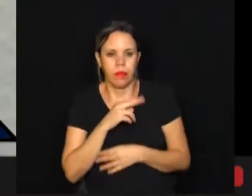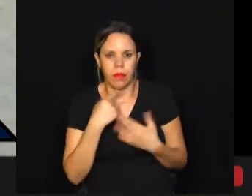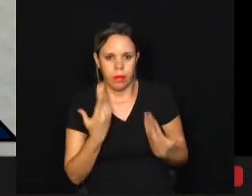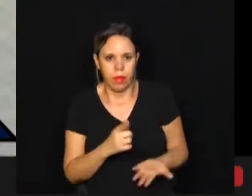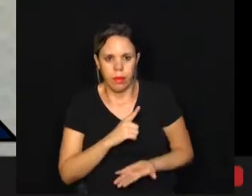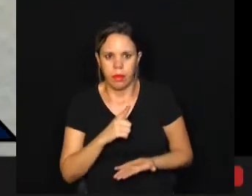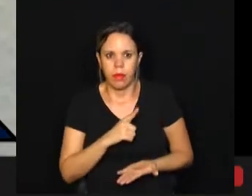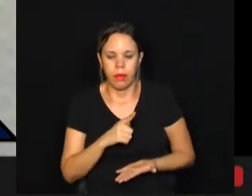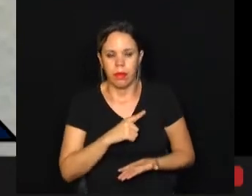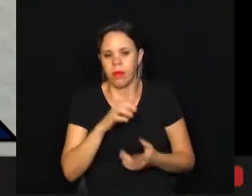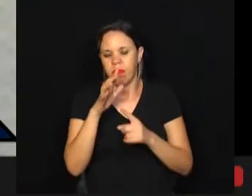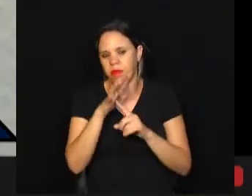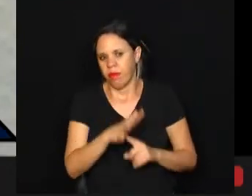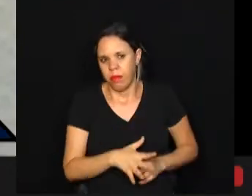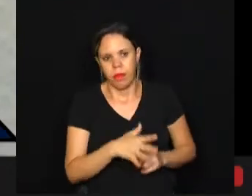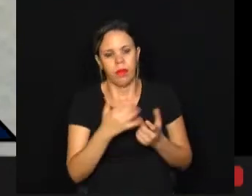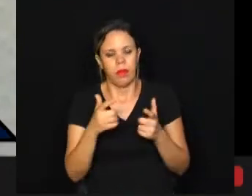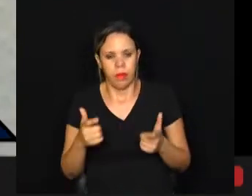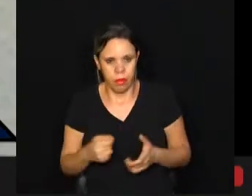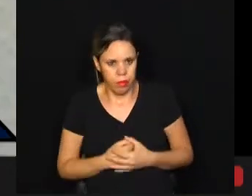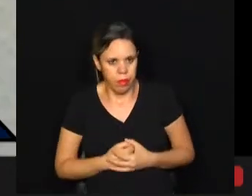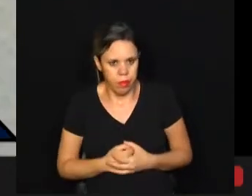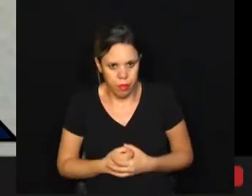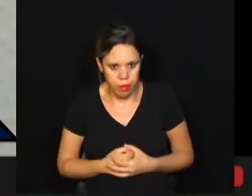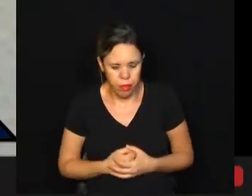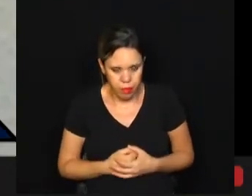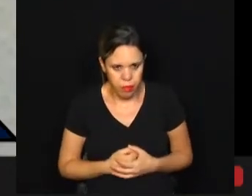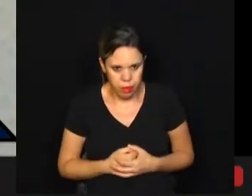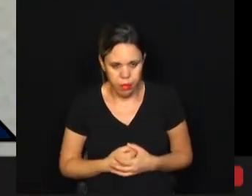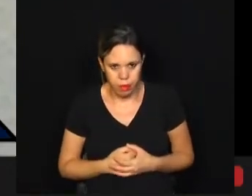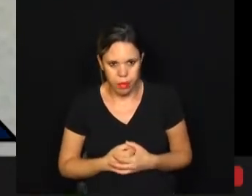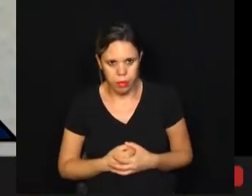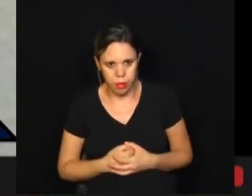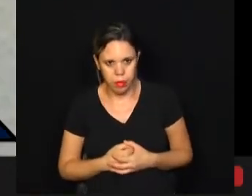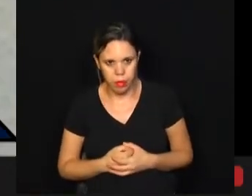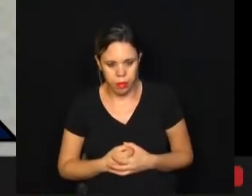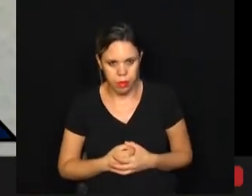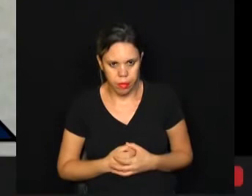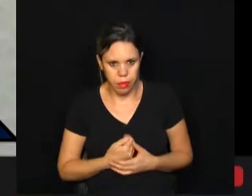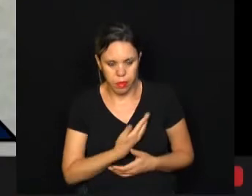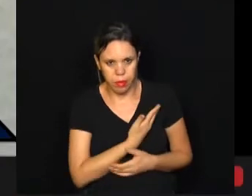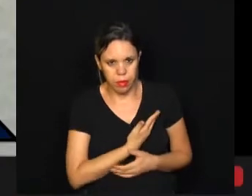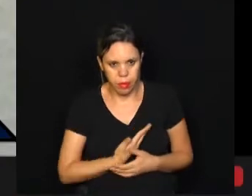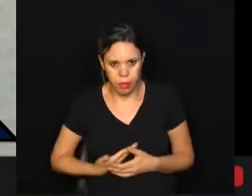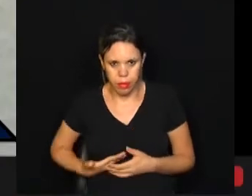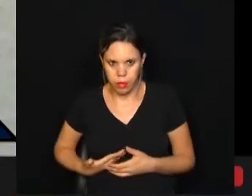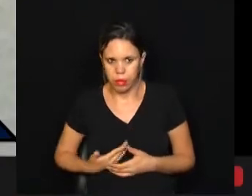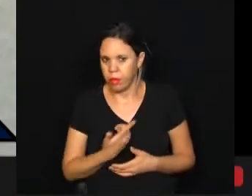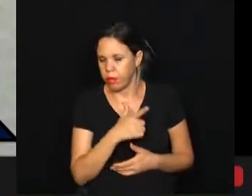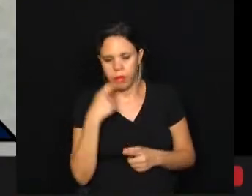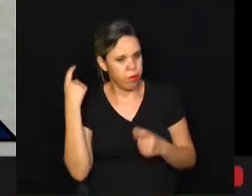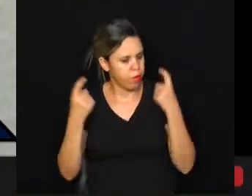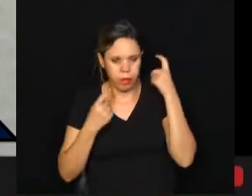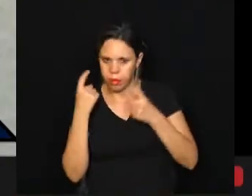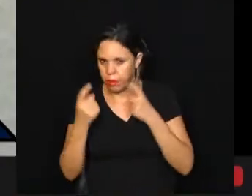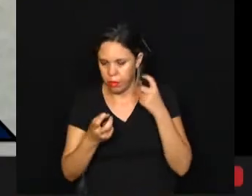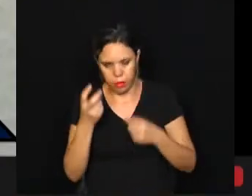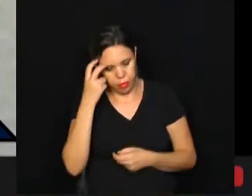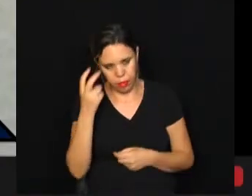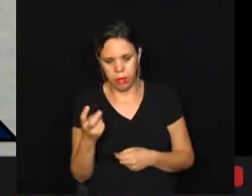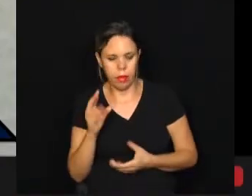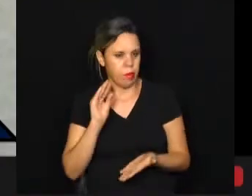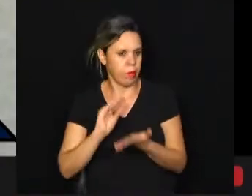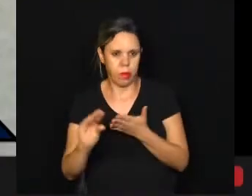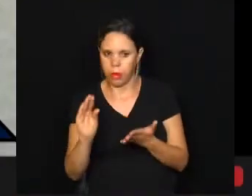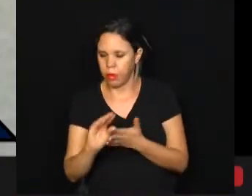uma repressão muito grande de um governo que não está preocupado com a cultura, que não investe